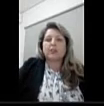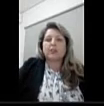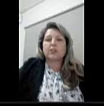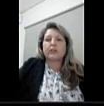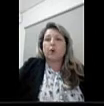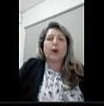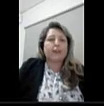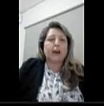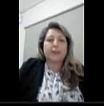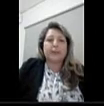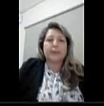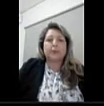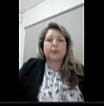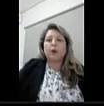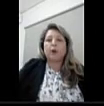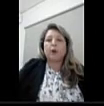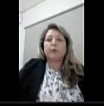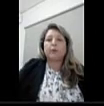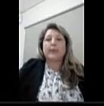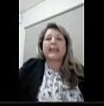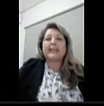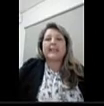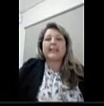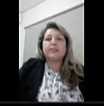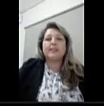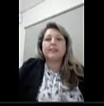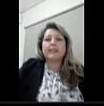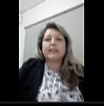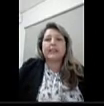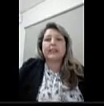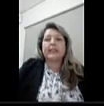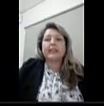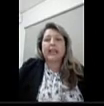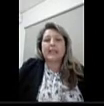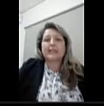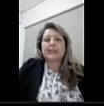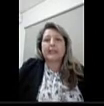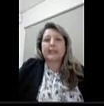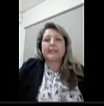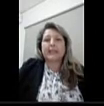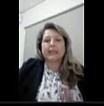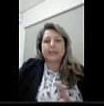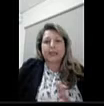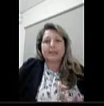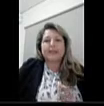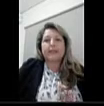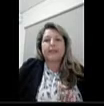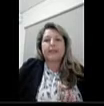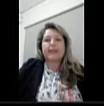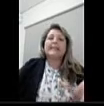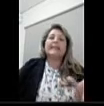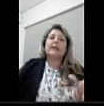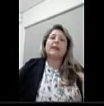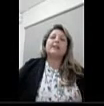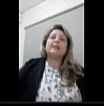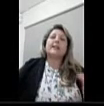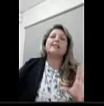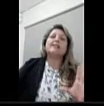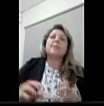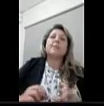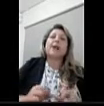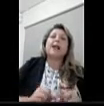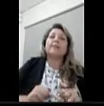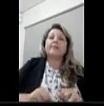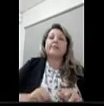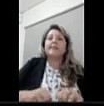a gente ou um alfabeto móvel para que ela diversifique essa maneira dela escrever. Então, ela trazer